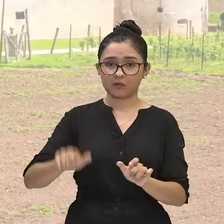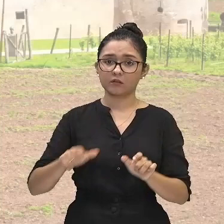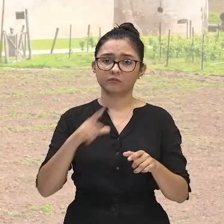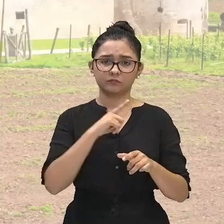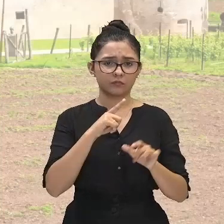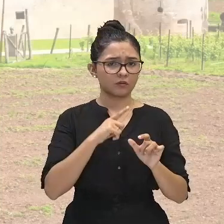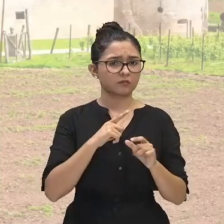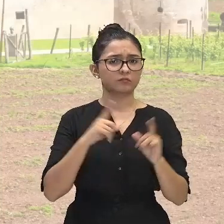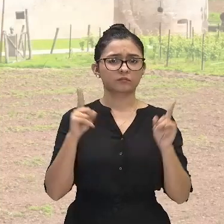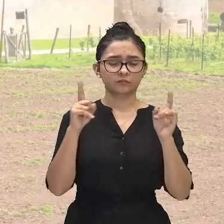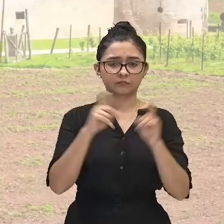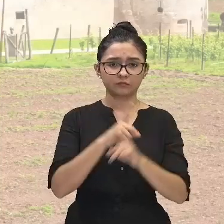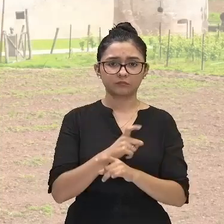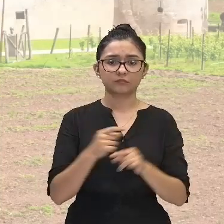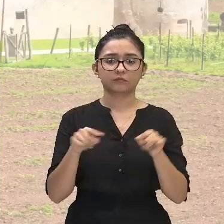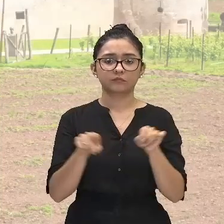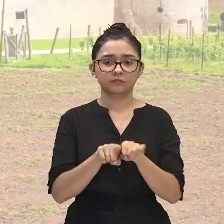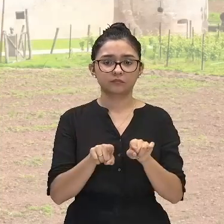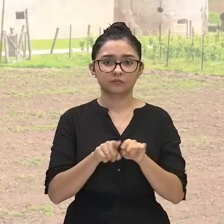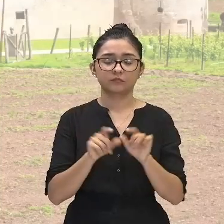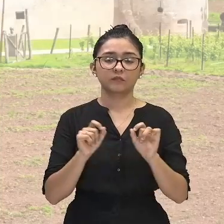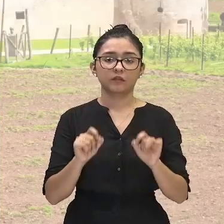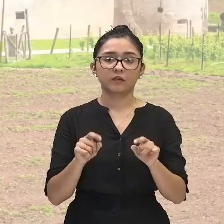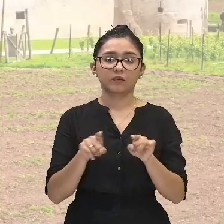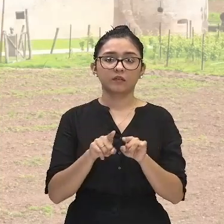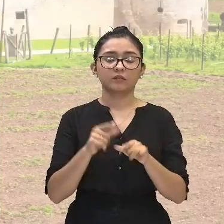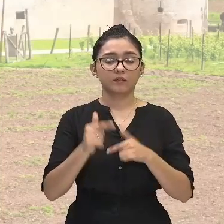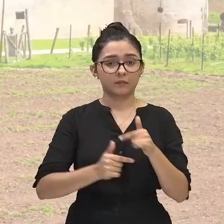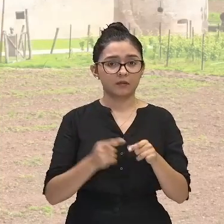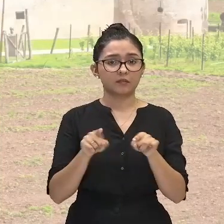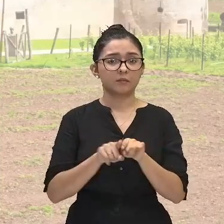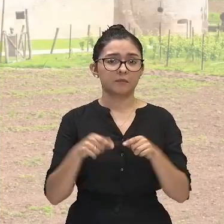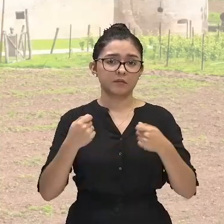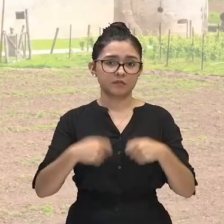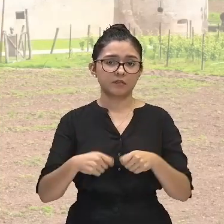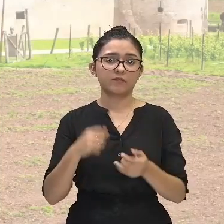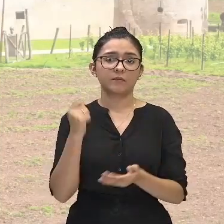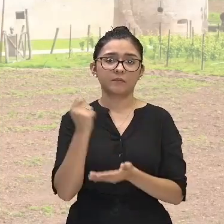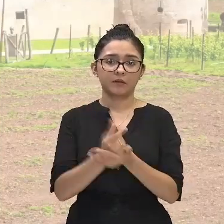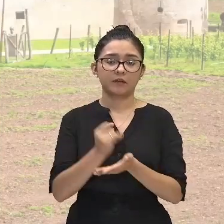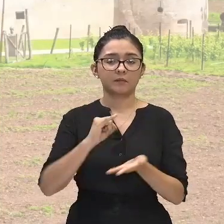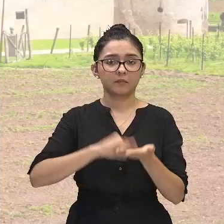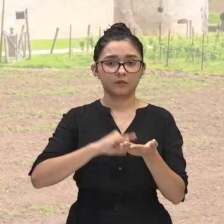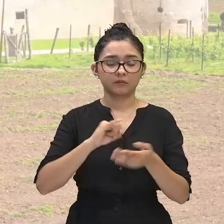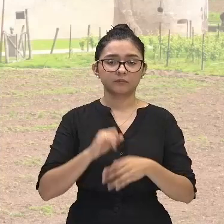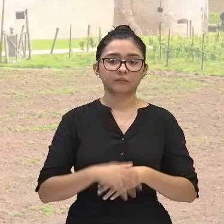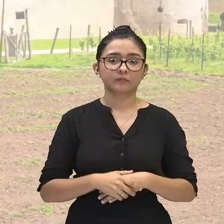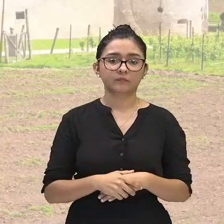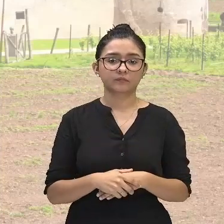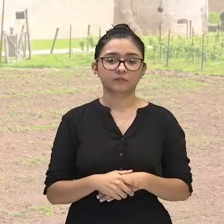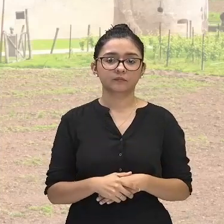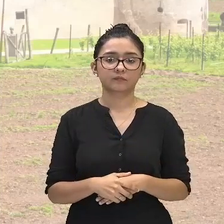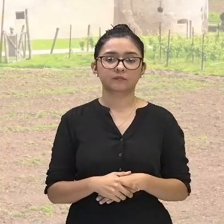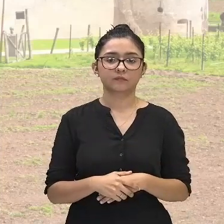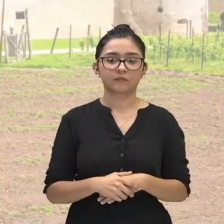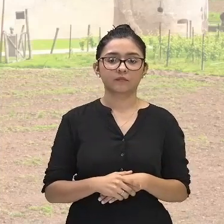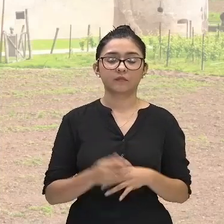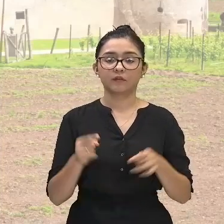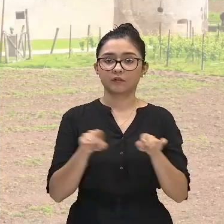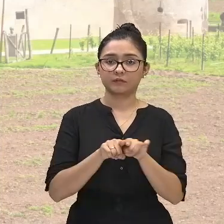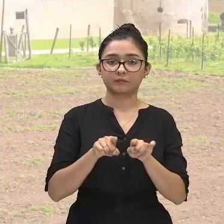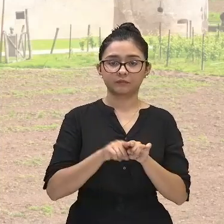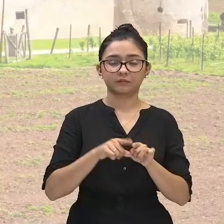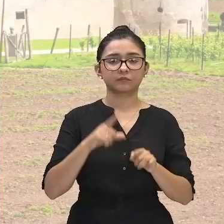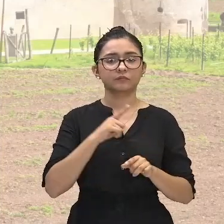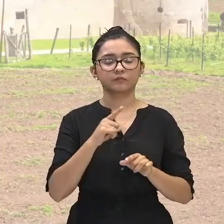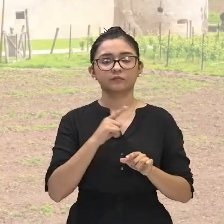sobrecarregados com tributos e impostos pelos senhores feudais locais. E uma autoridade